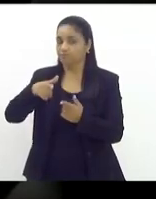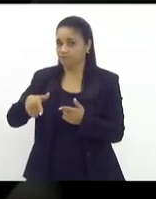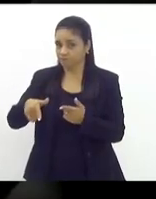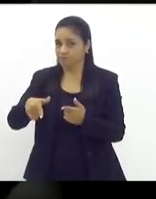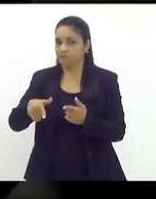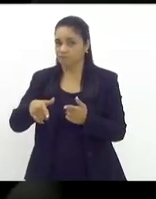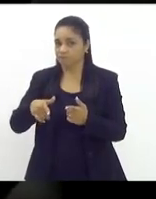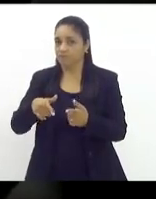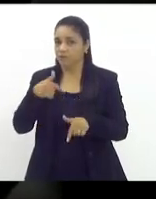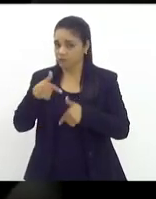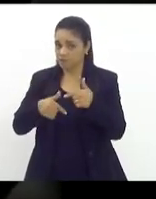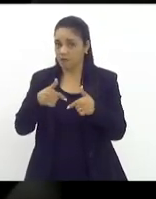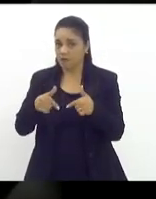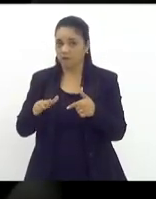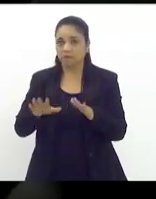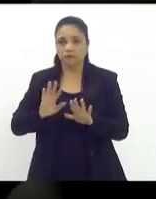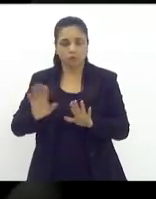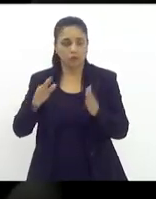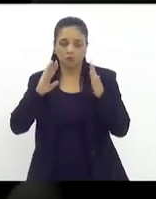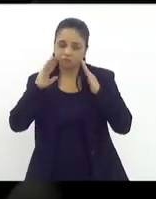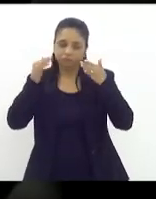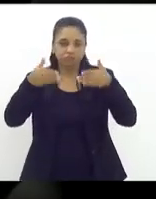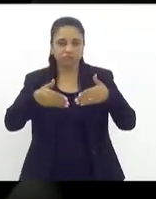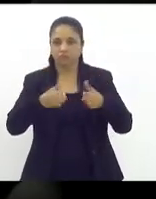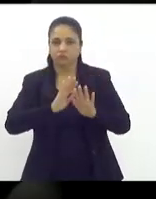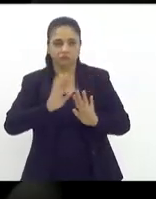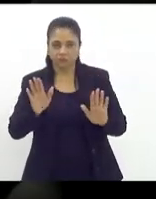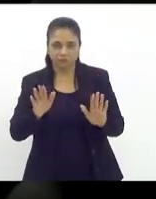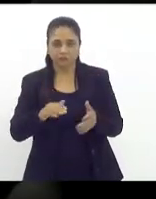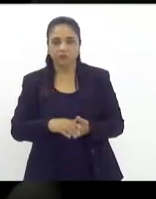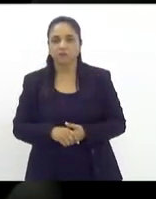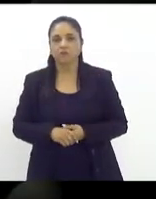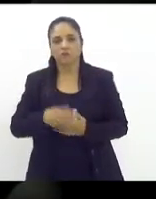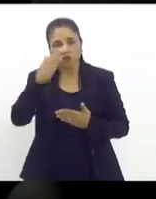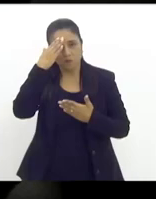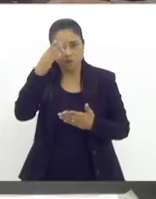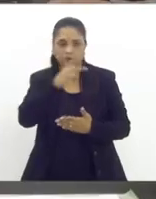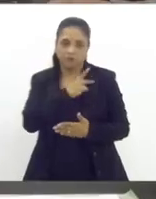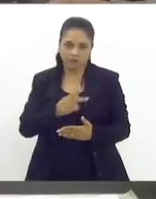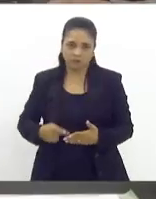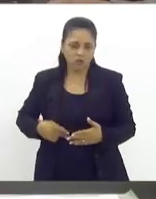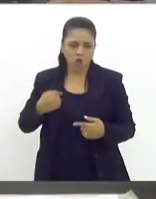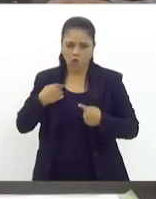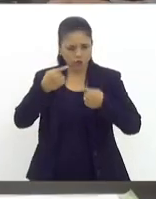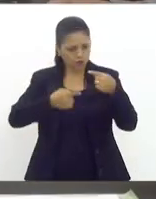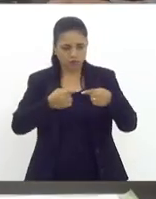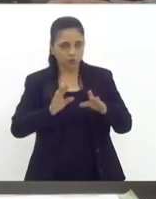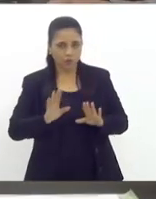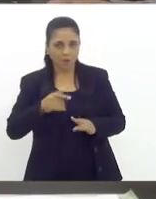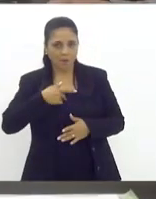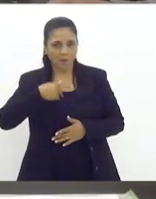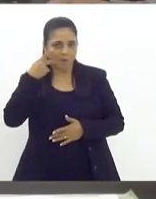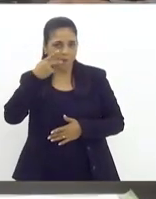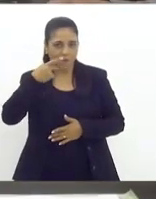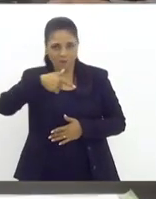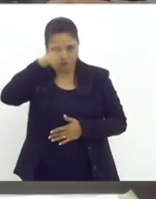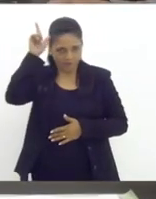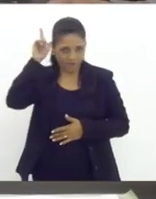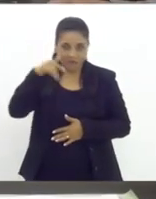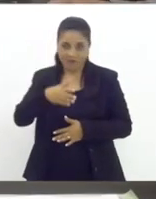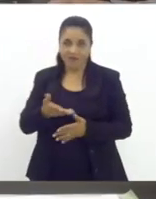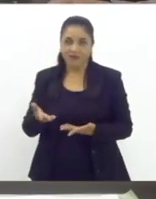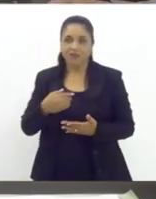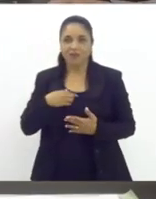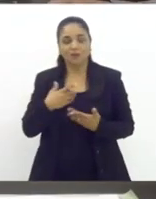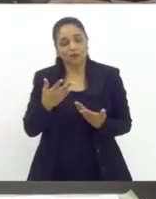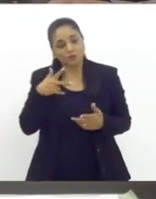motivo, não tem nenhum cunho ideológico nisso aqui. Obrigado, presidente. Deputado Rodemão, eu não vou discutir, não. Não, Vossa Excelência, eu acabei de forma deselegante interrompendo Vossa